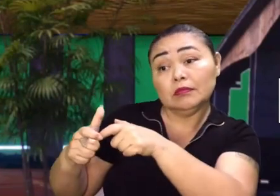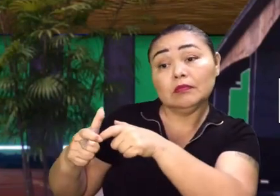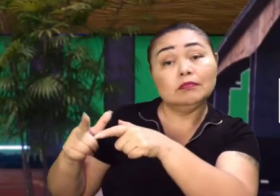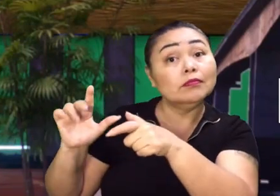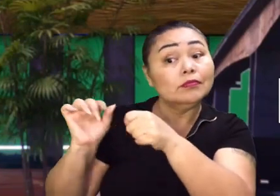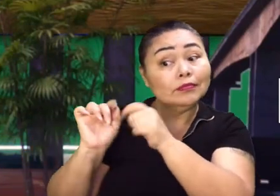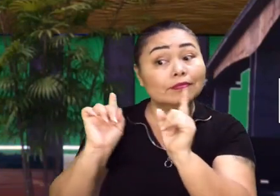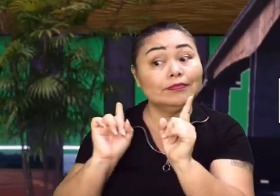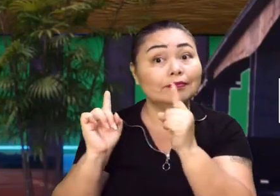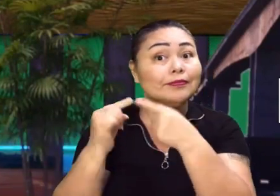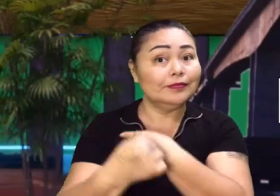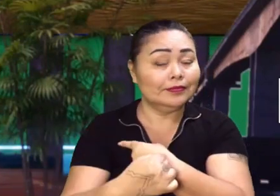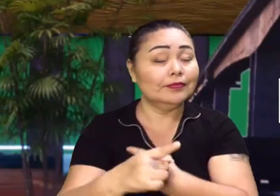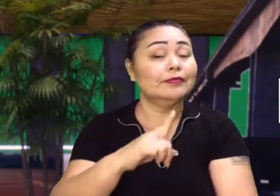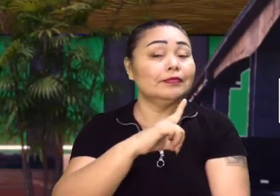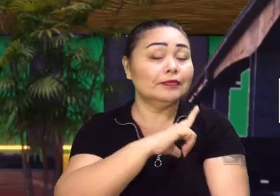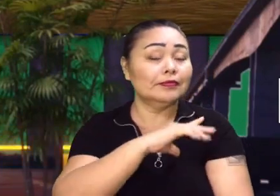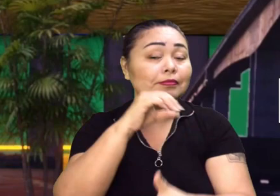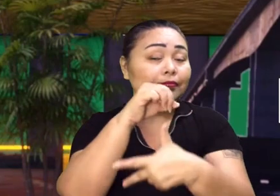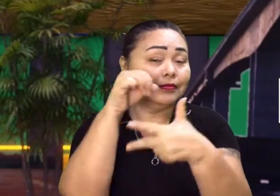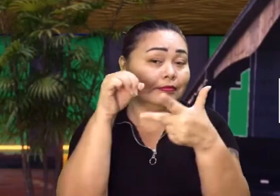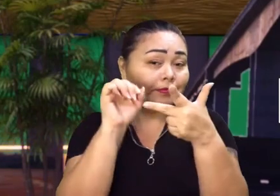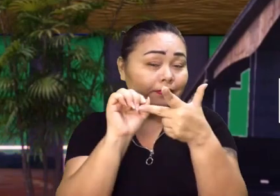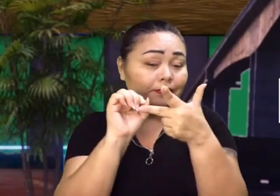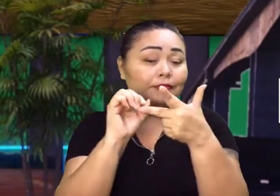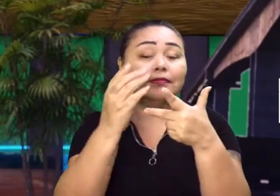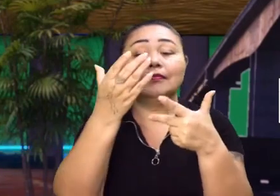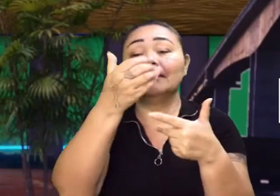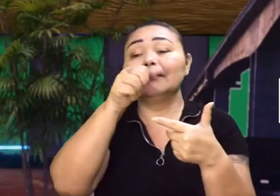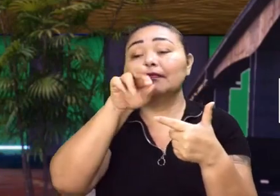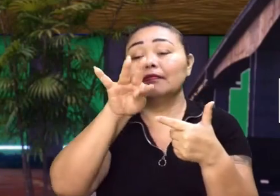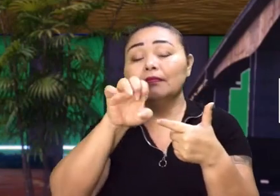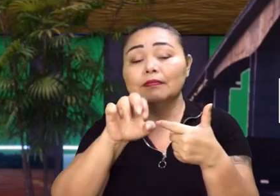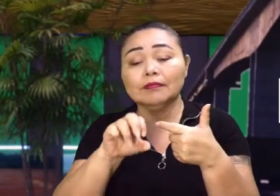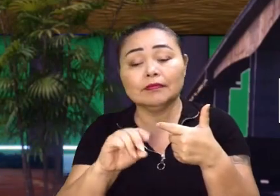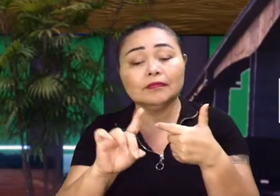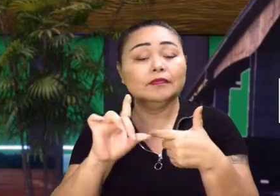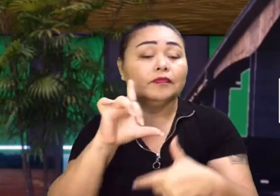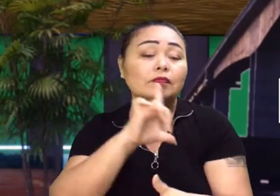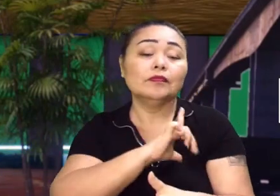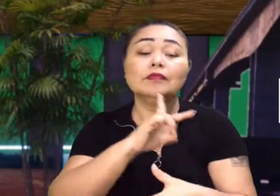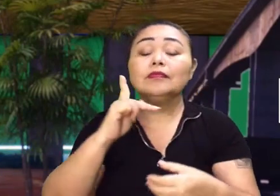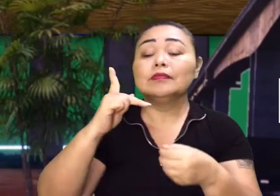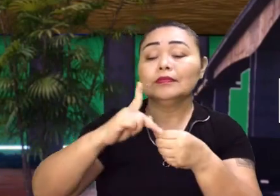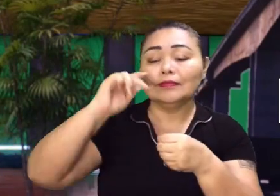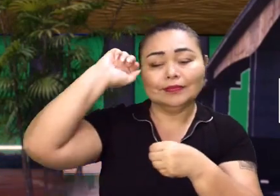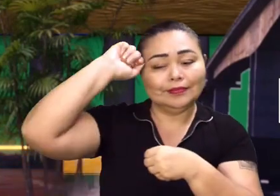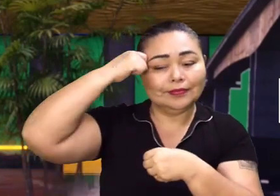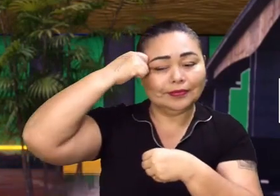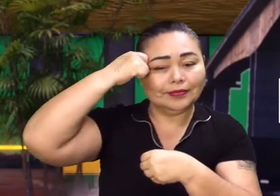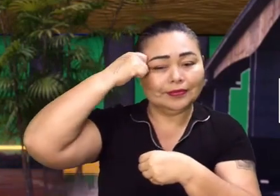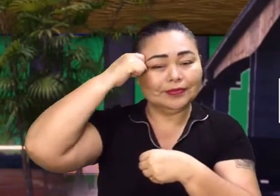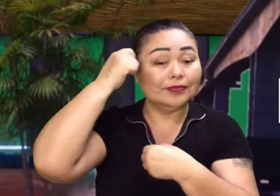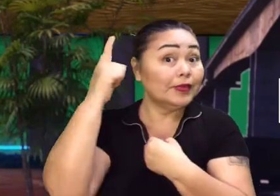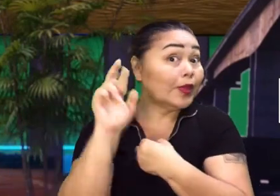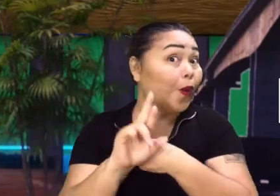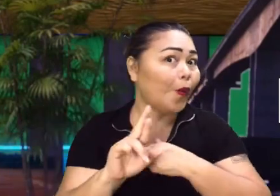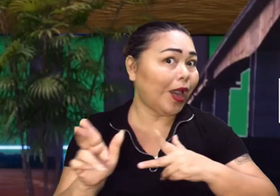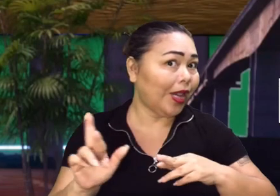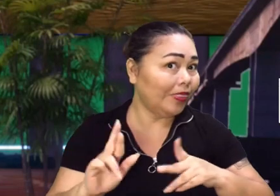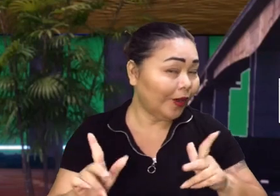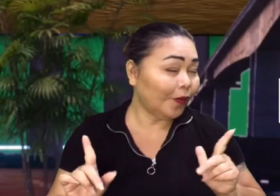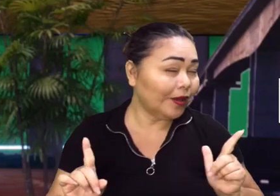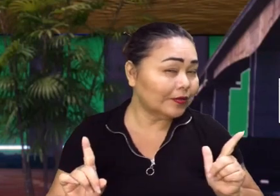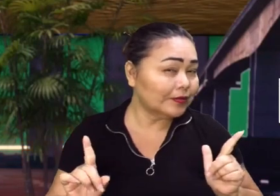cair numa pegadinha exatamente tem Enem que fala que ah os cratons onde tem muito petróleo não é